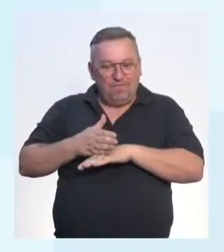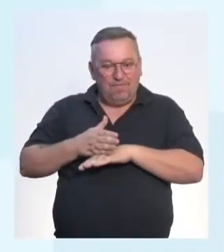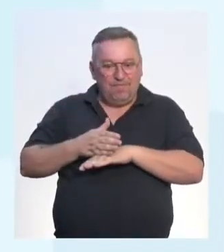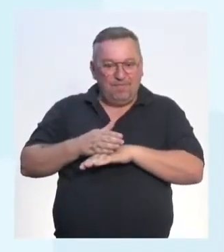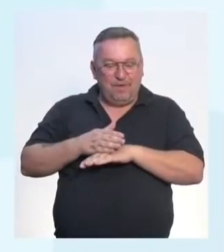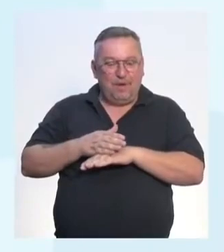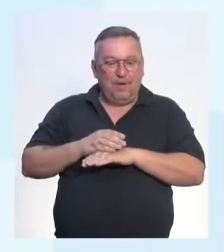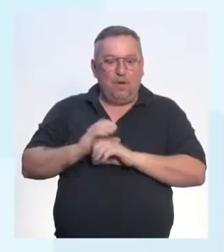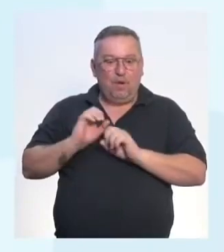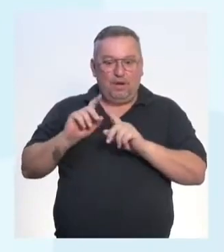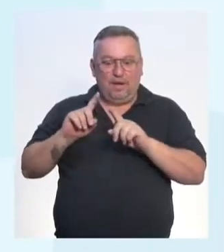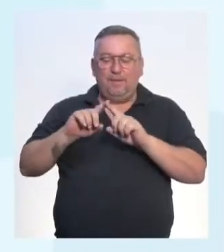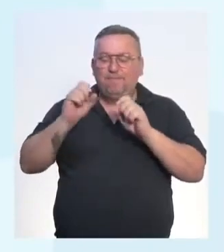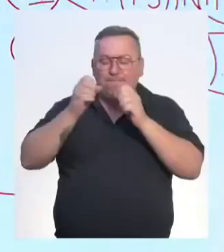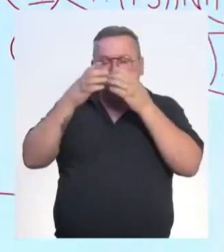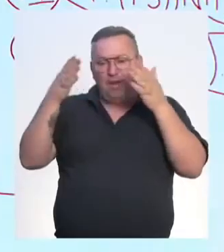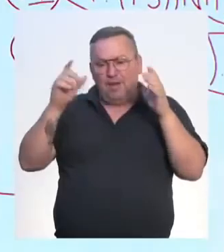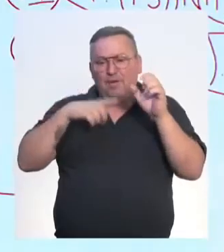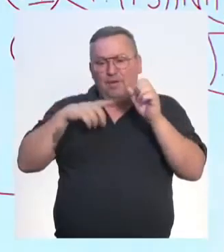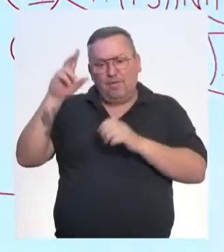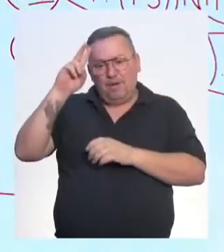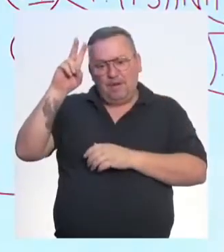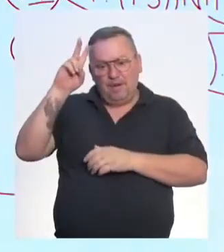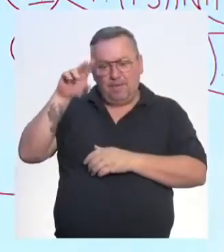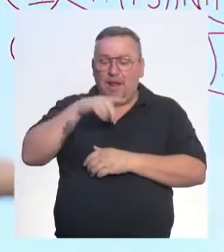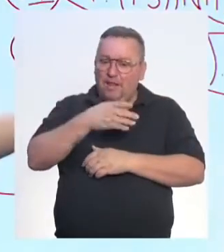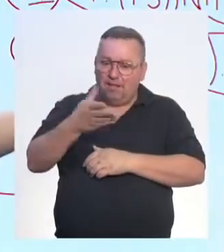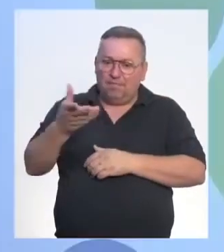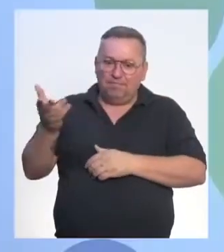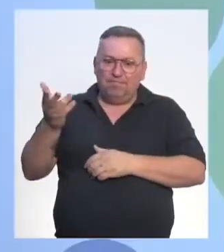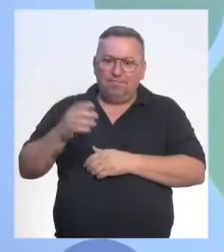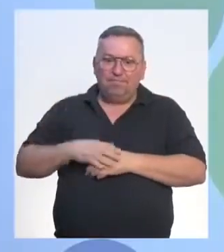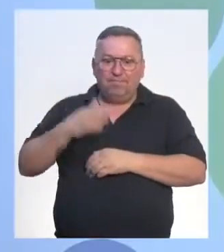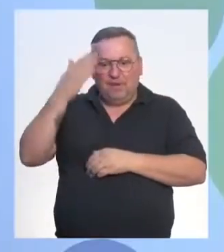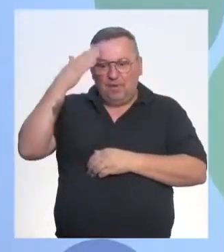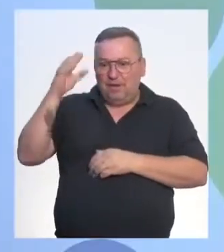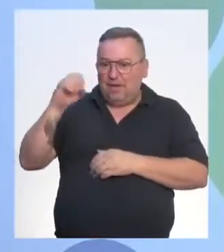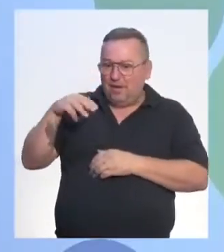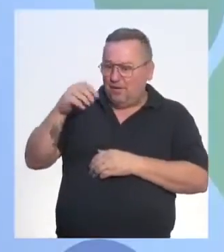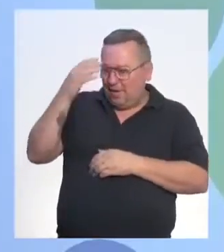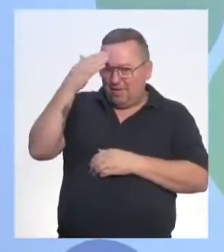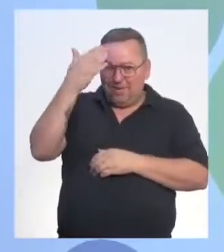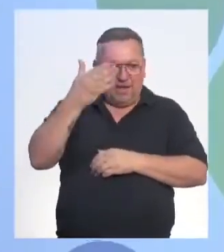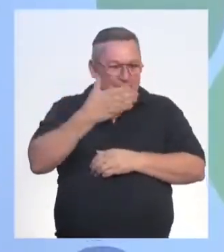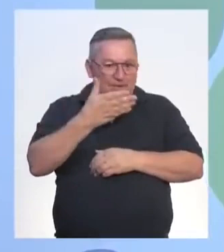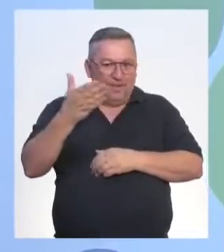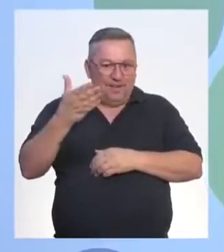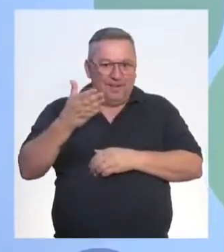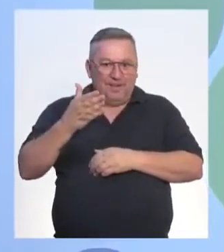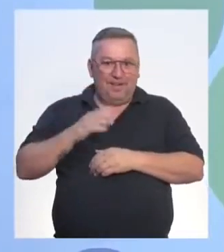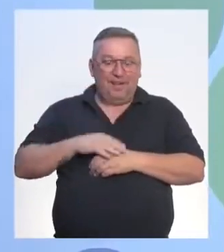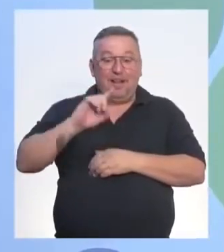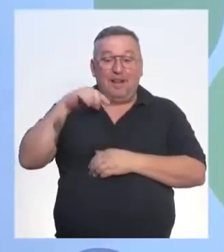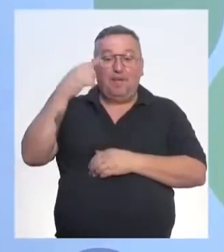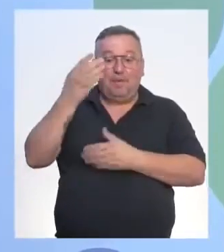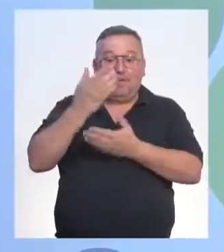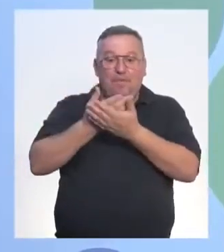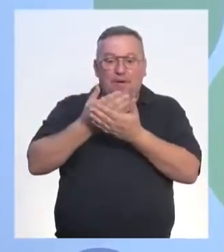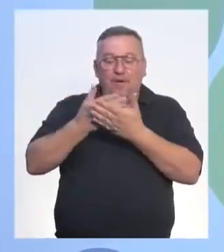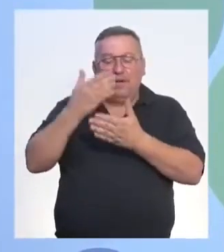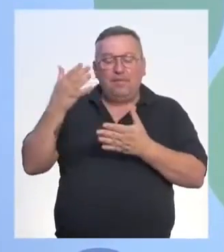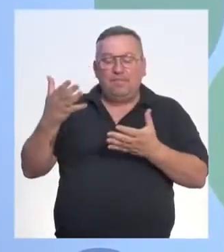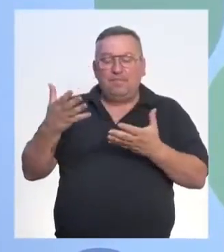das operações. E claro, deu uma relembrada lá, né, Osmar? Obrigado, isso. Osmar. Obrigado a você, Jonas. Belíssima aula,